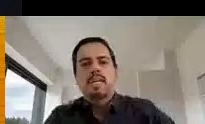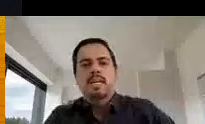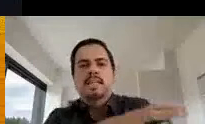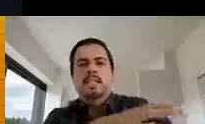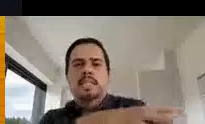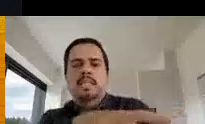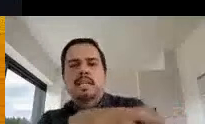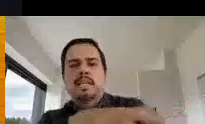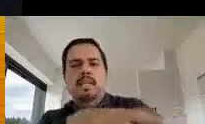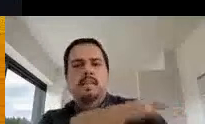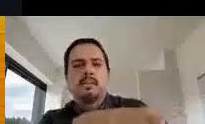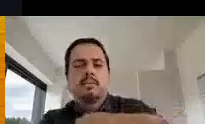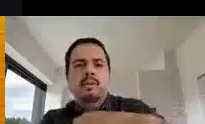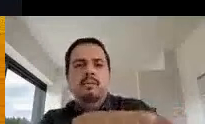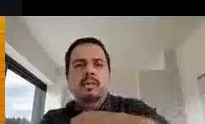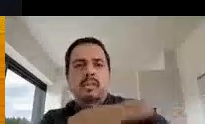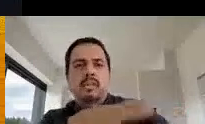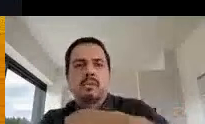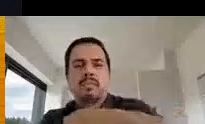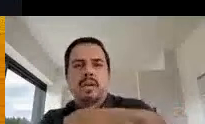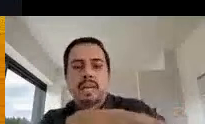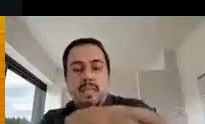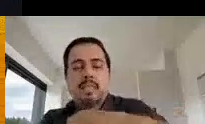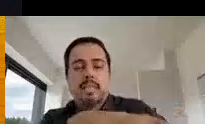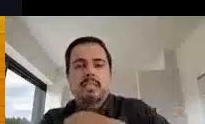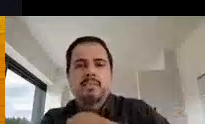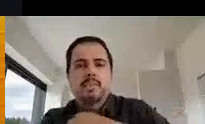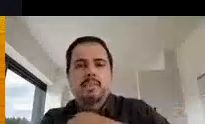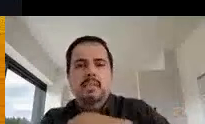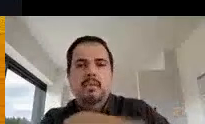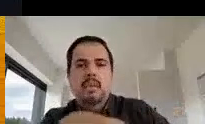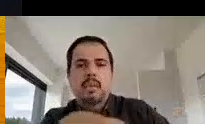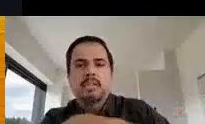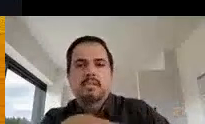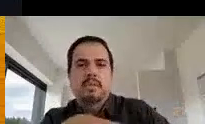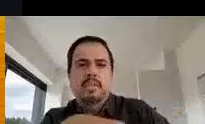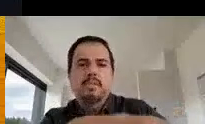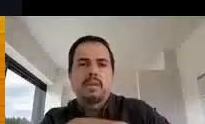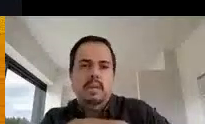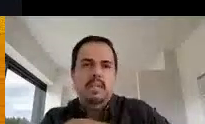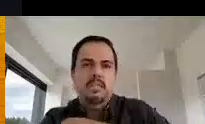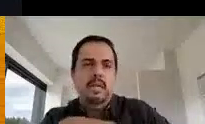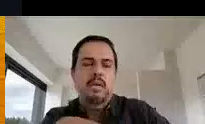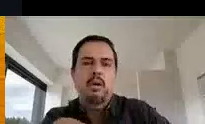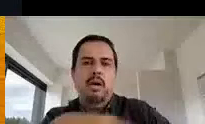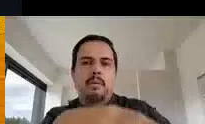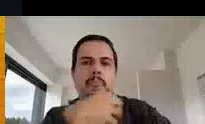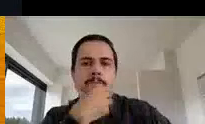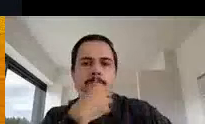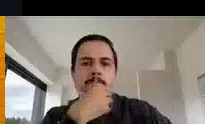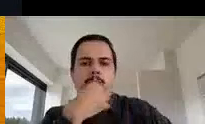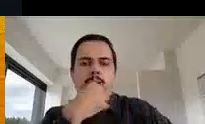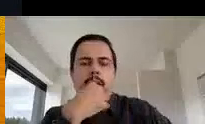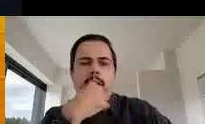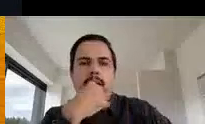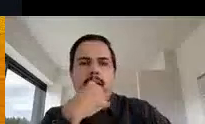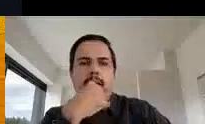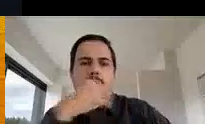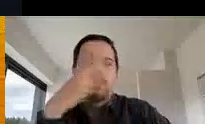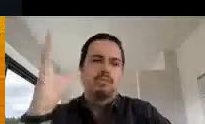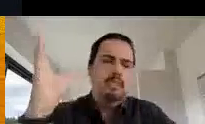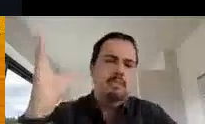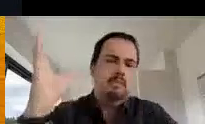inovação, né? Você tem aí qualquer coisa que alguém faz, tem gente que defende que qualquer coisa que você faz de diferente e melhor,